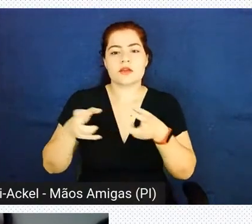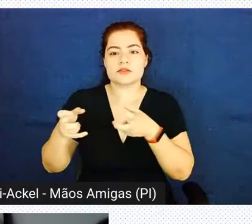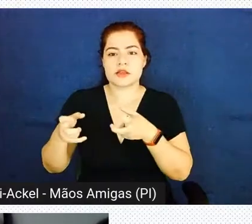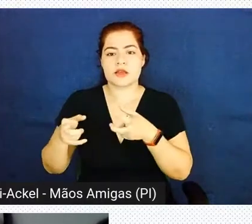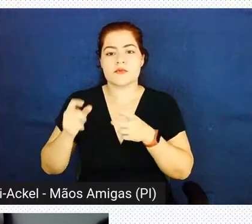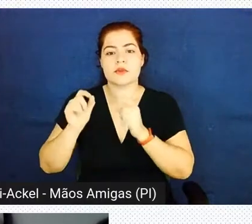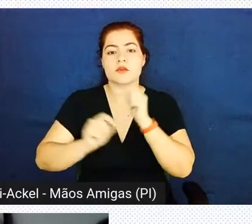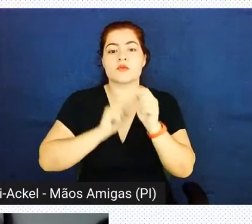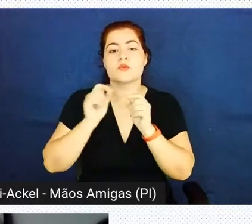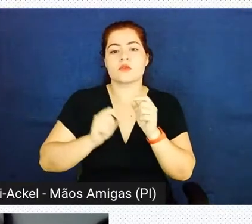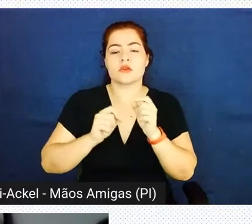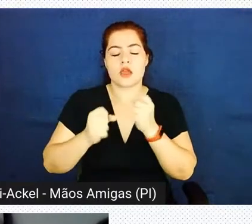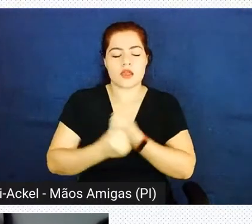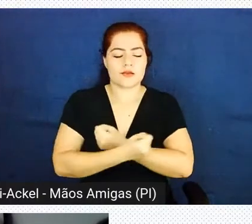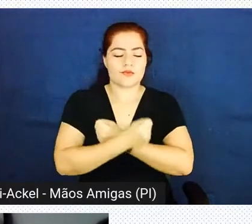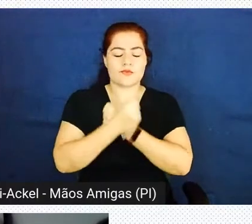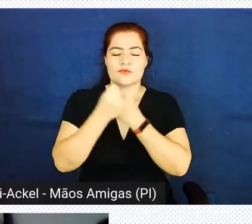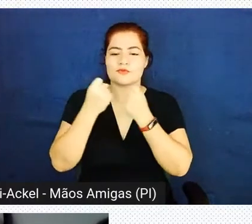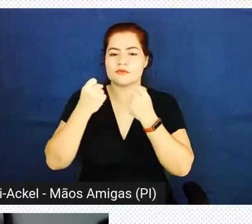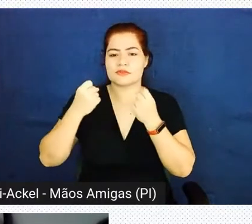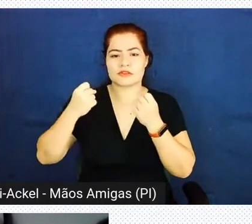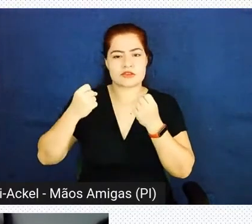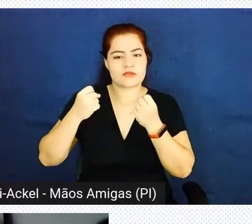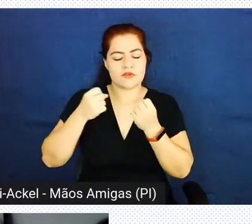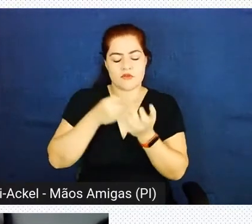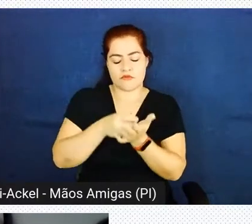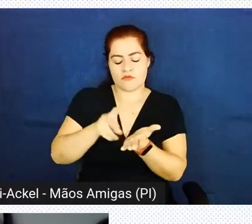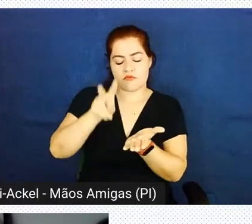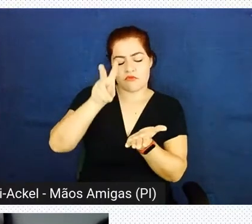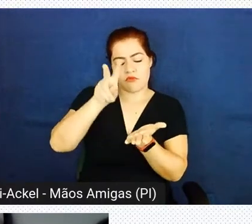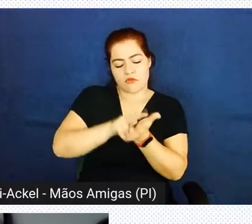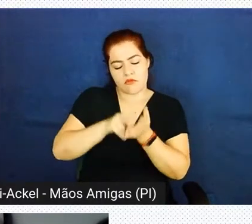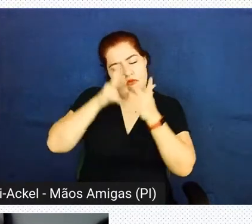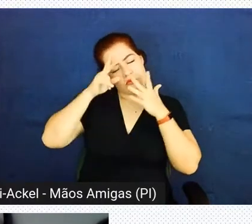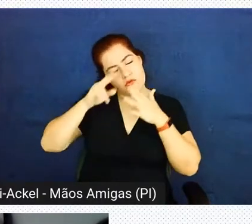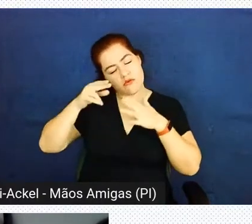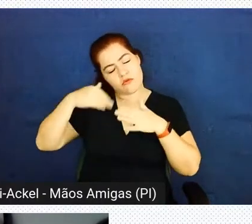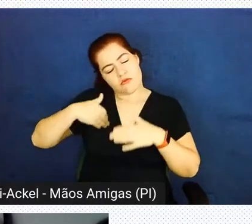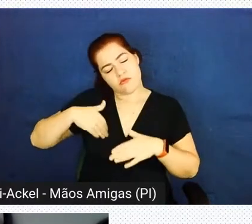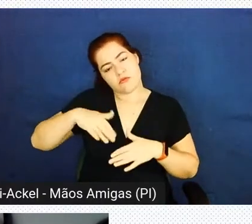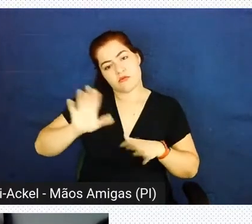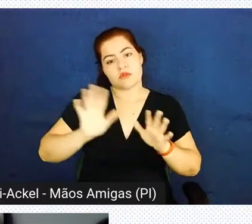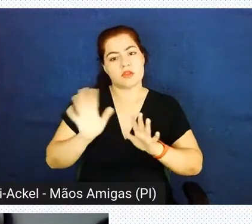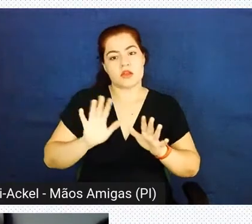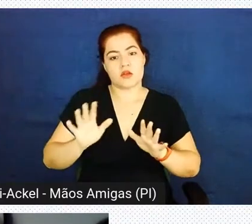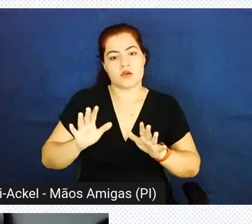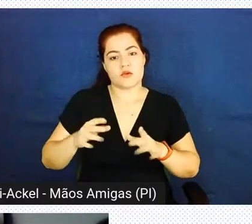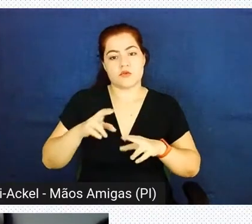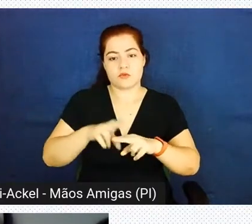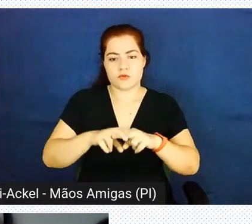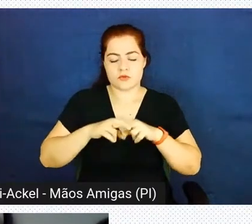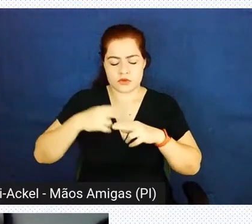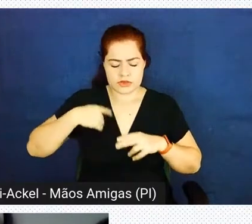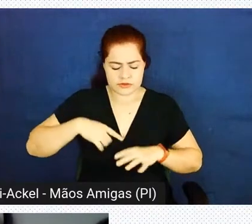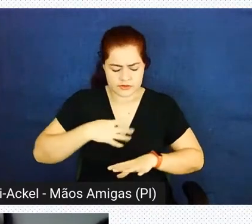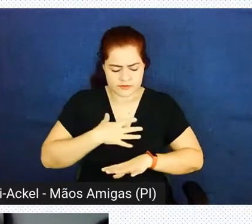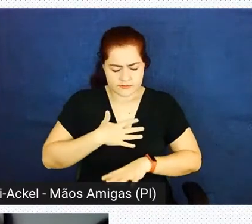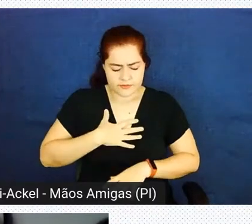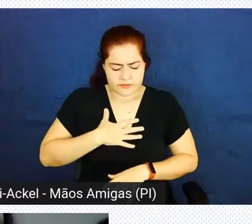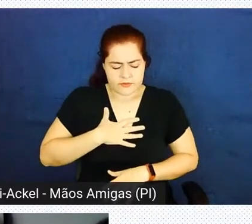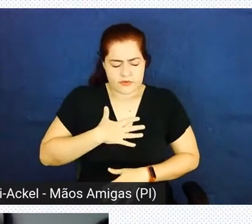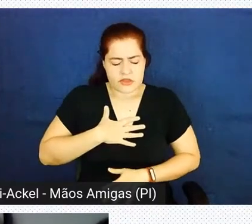é impossível continuar dormindo e predispõem-se a guardar doce e enérgica